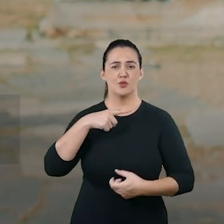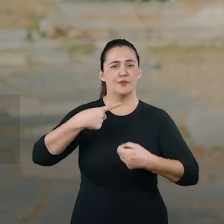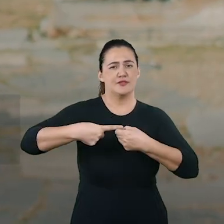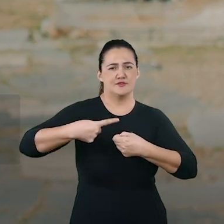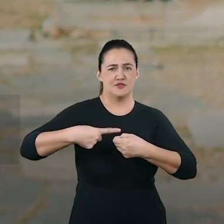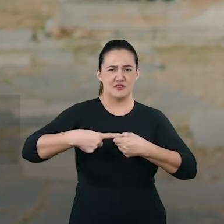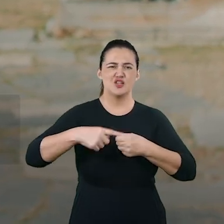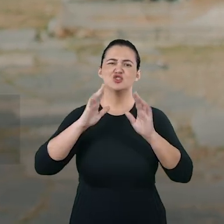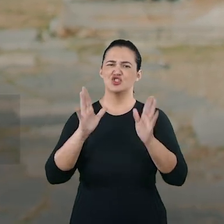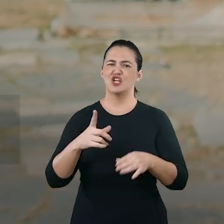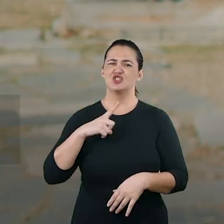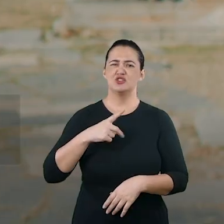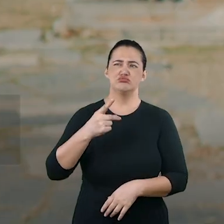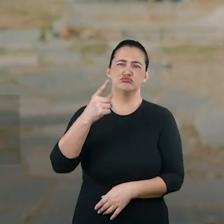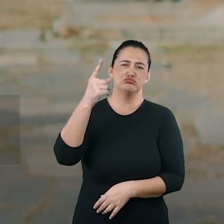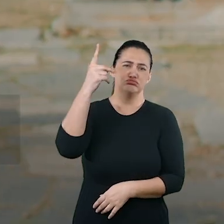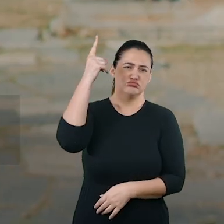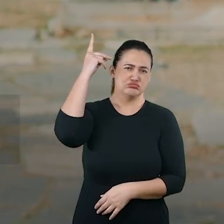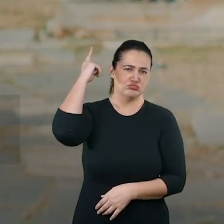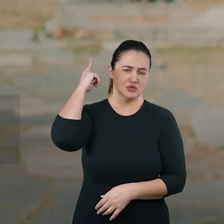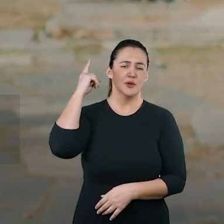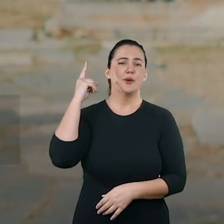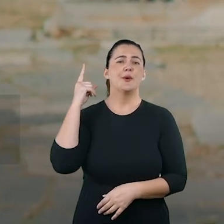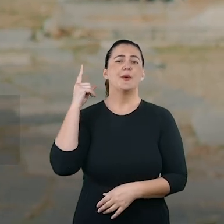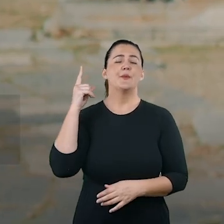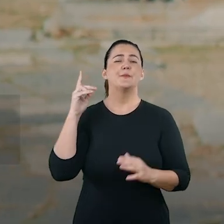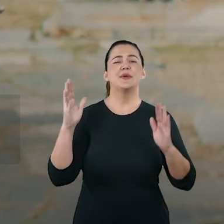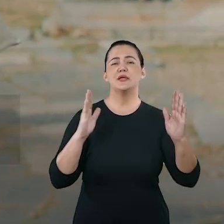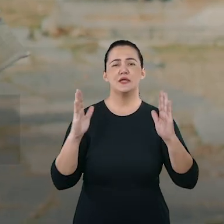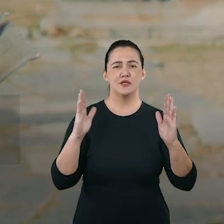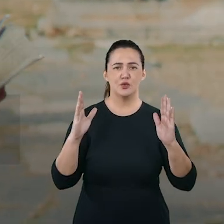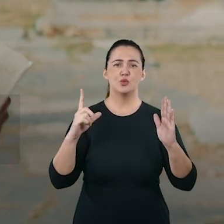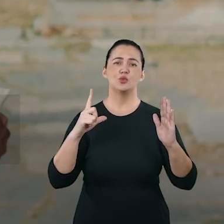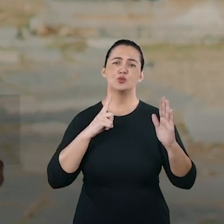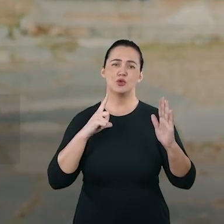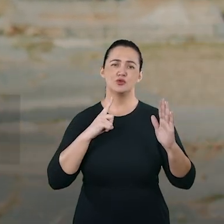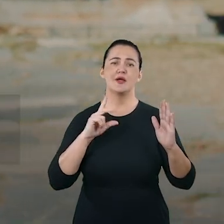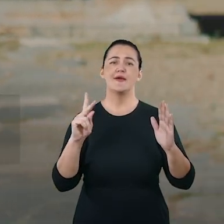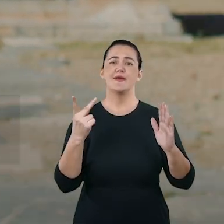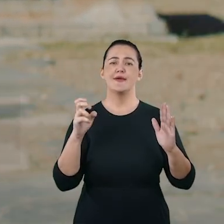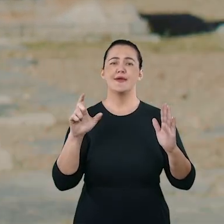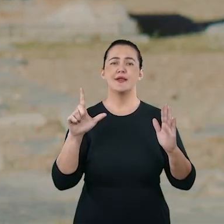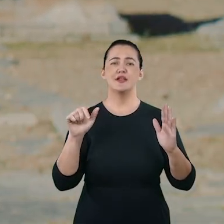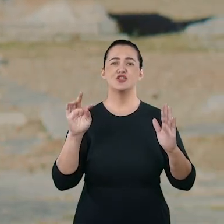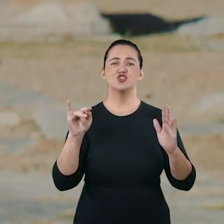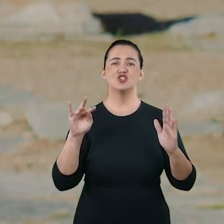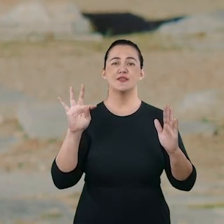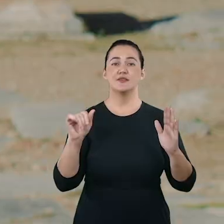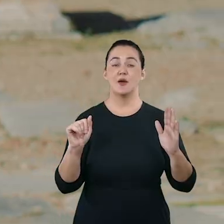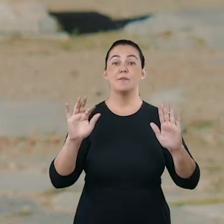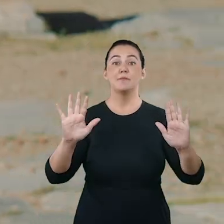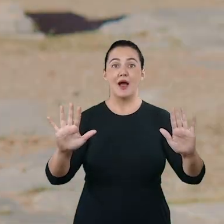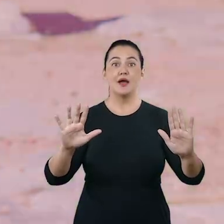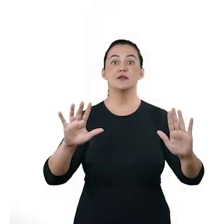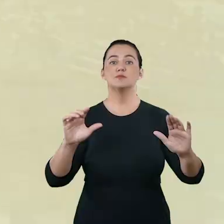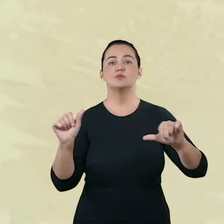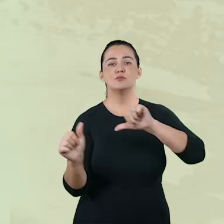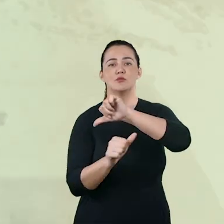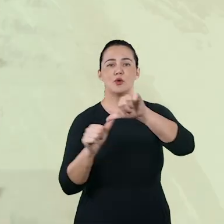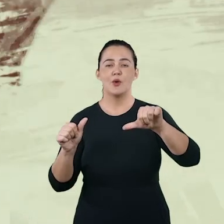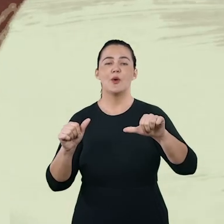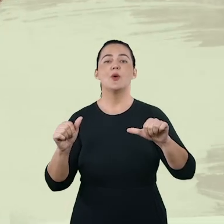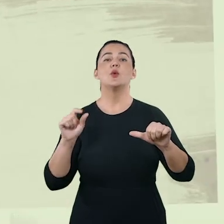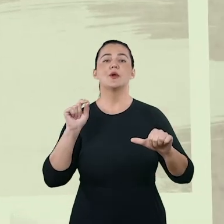já existia desde os tempos antigos, até na época hitita, mas ela teve o seu glamour no período helenístico,